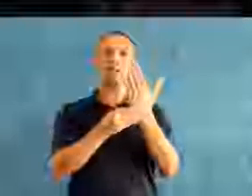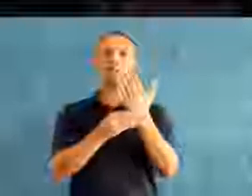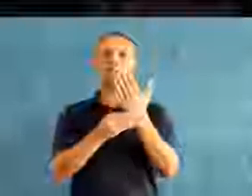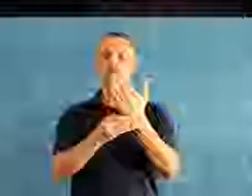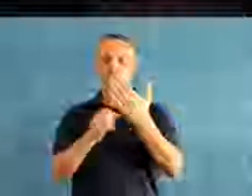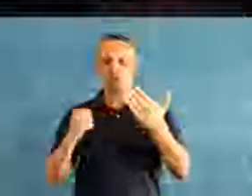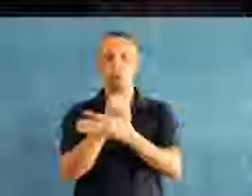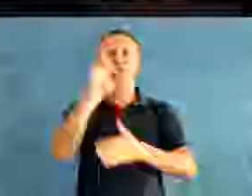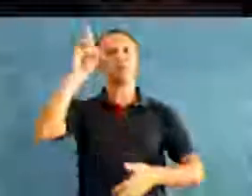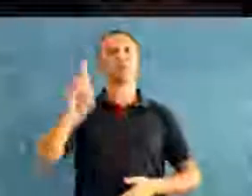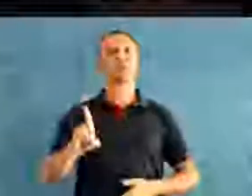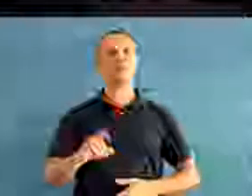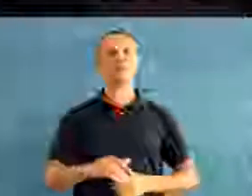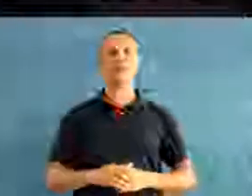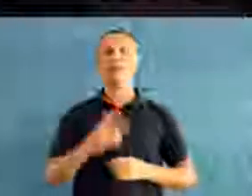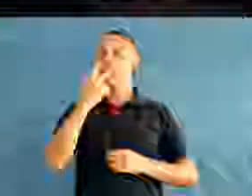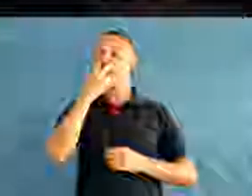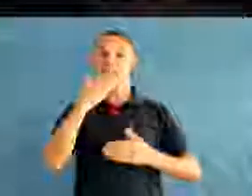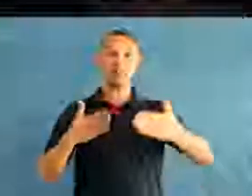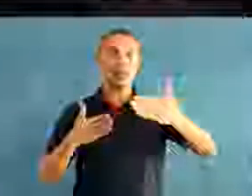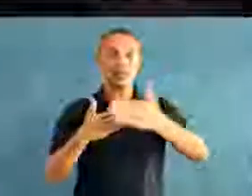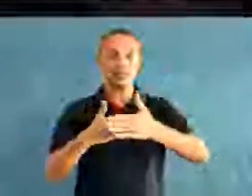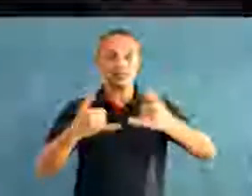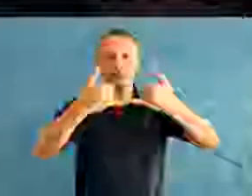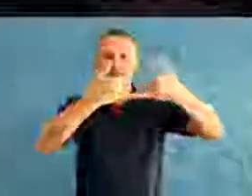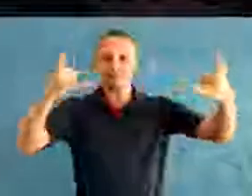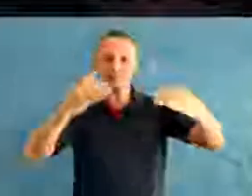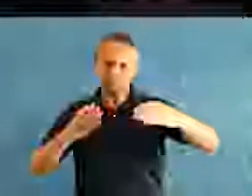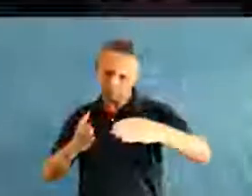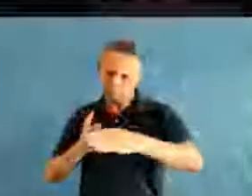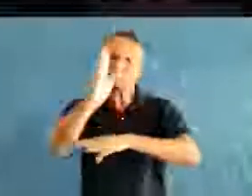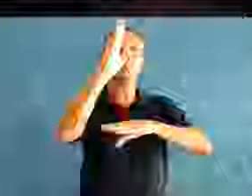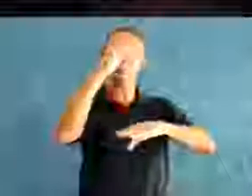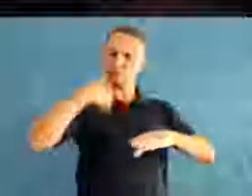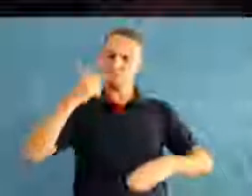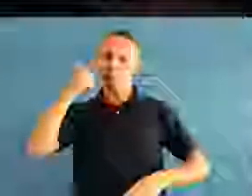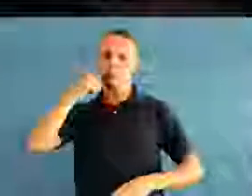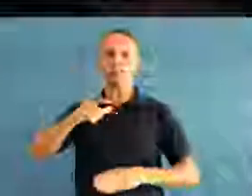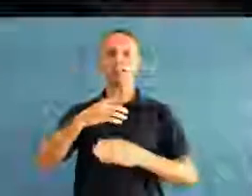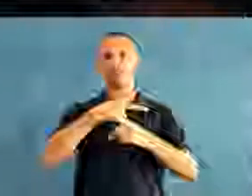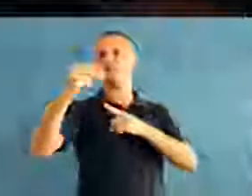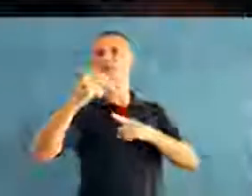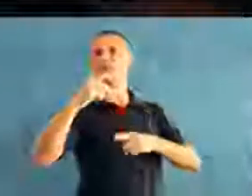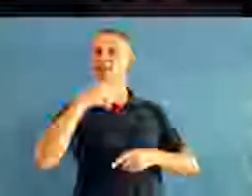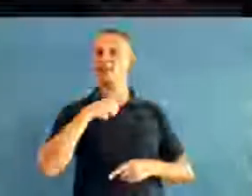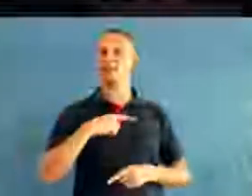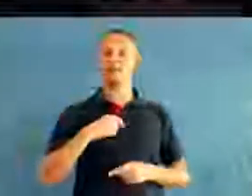Brasil a romper os limites do espaço privado e a publicar textos na grande imprensa, pois,